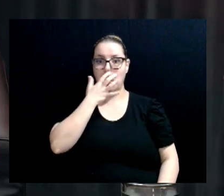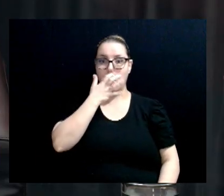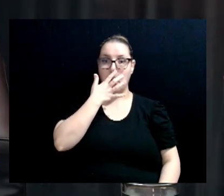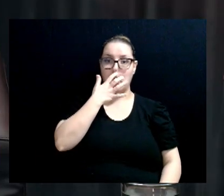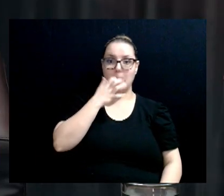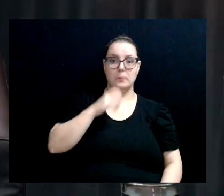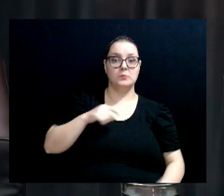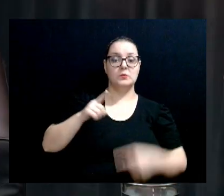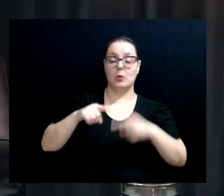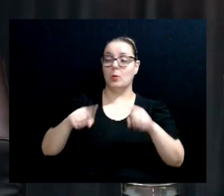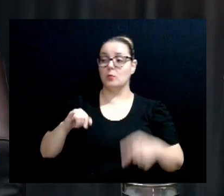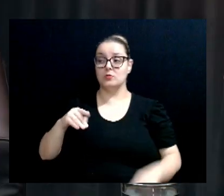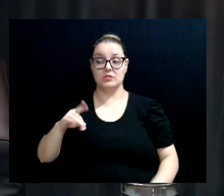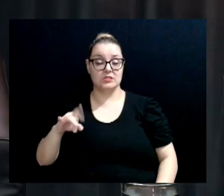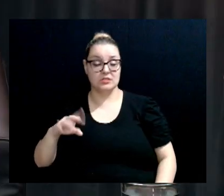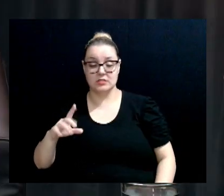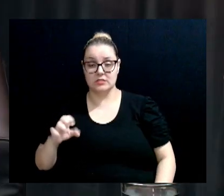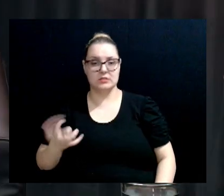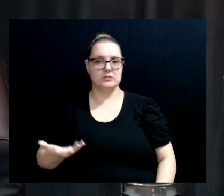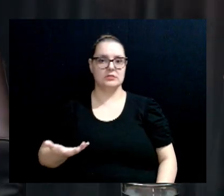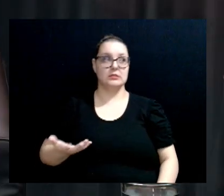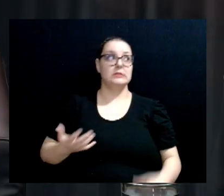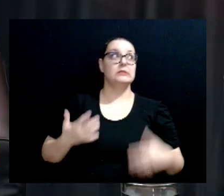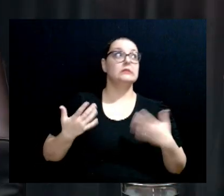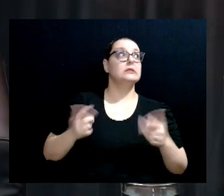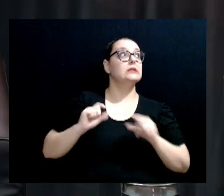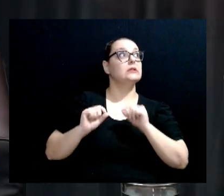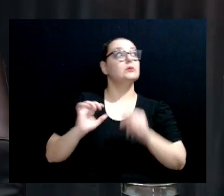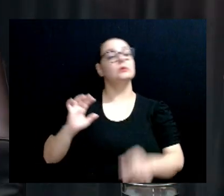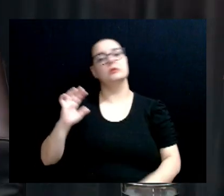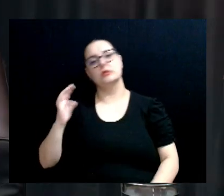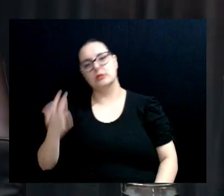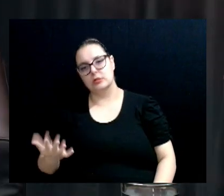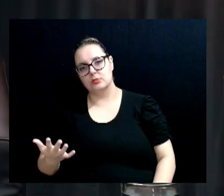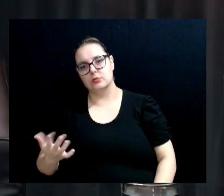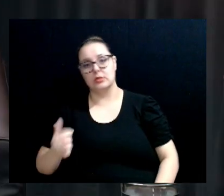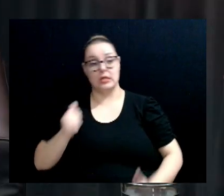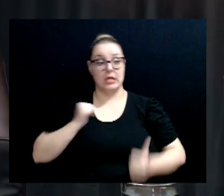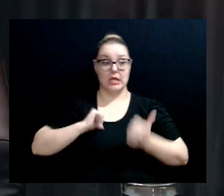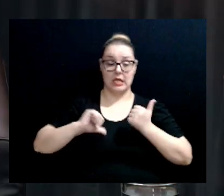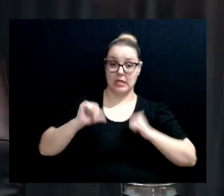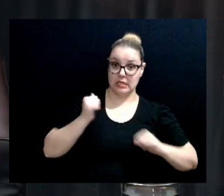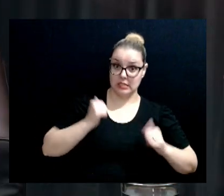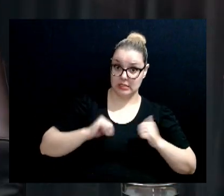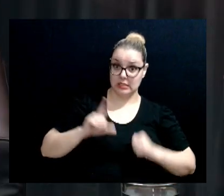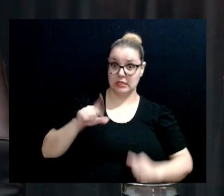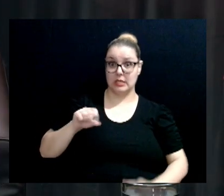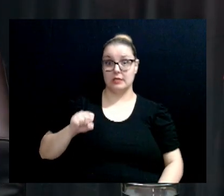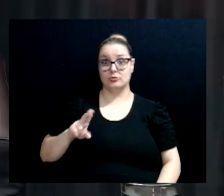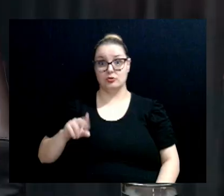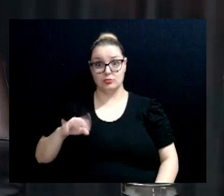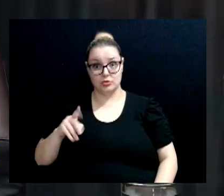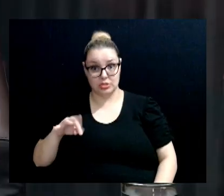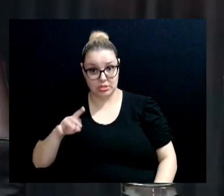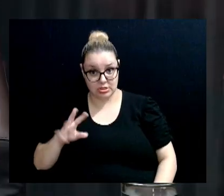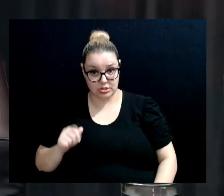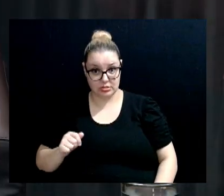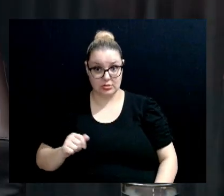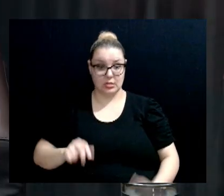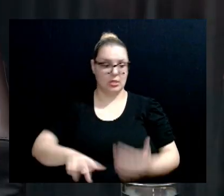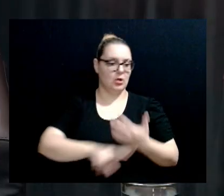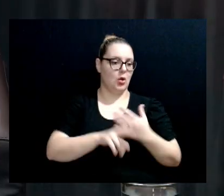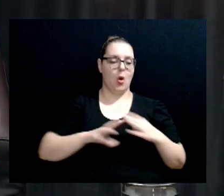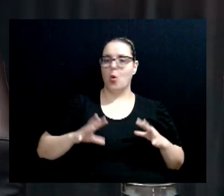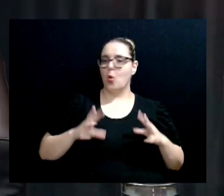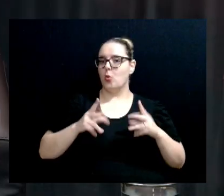né? Então, e aí o que acontece? Essa ansiedade que é subjetiva e ela é gerada junto com todo esse ciclo, né? A